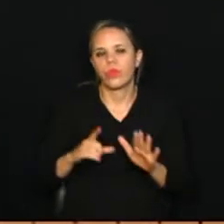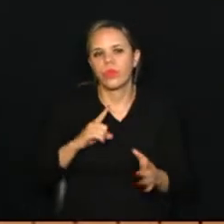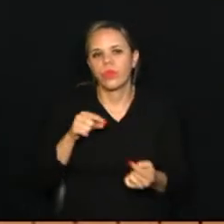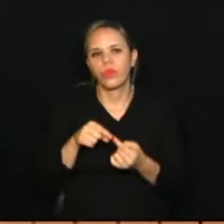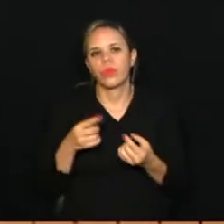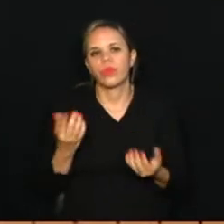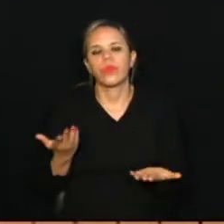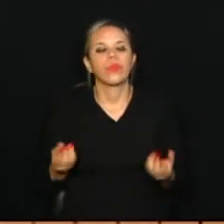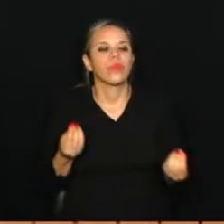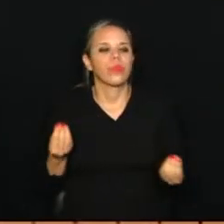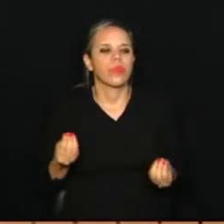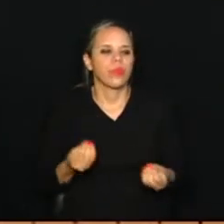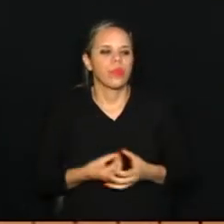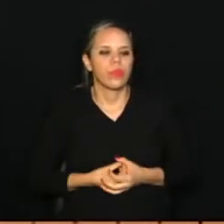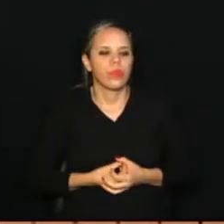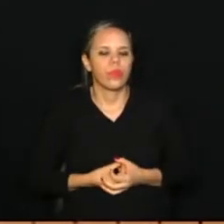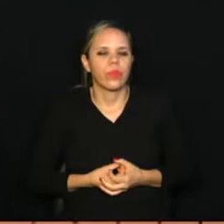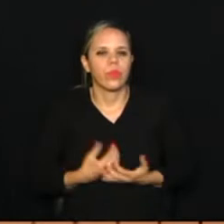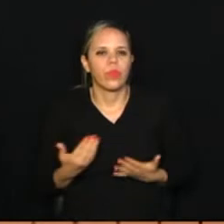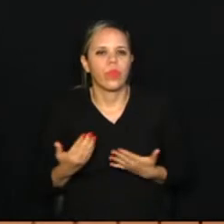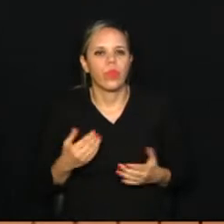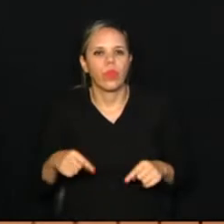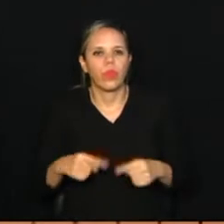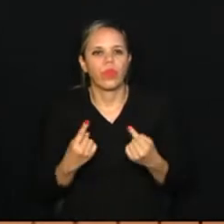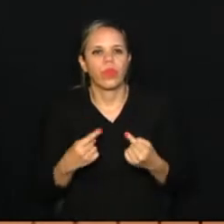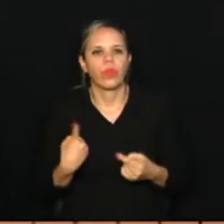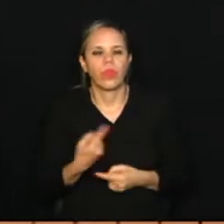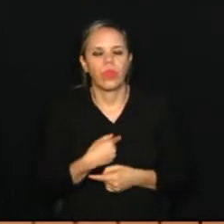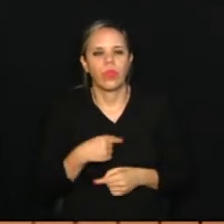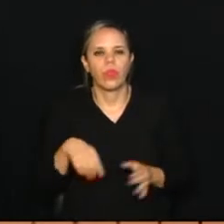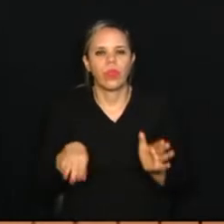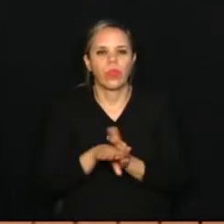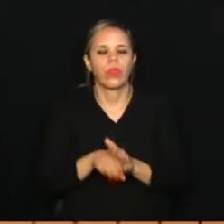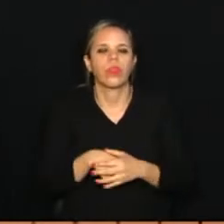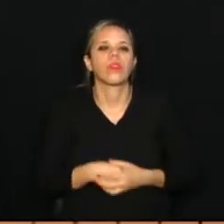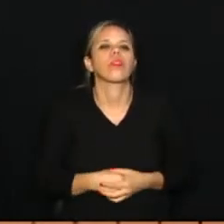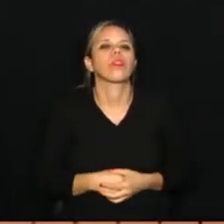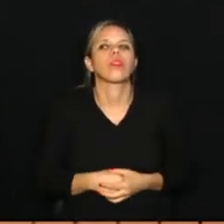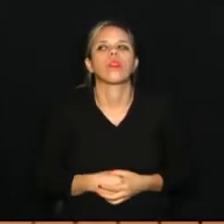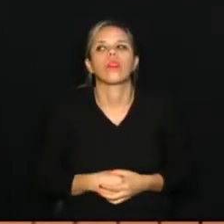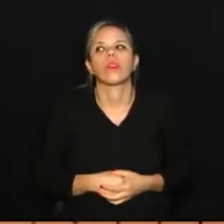um objetivo, e quais são os desafios para a gente chegar nisso.